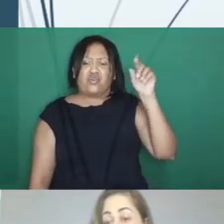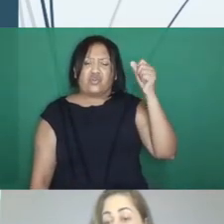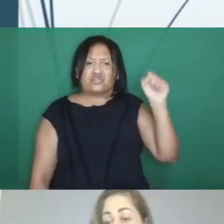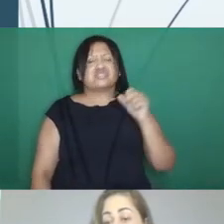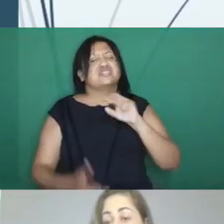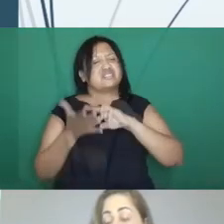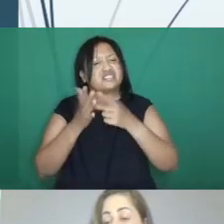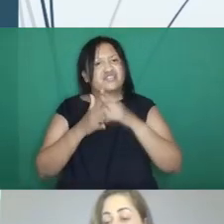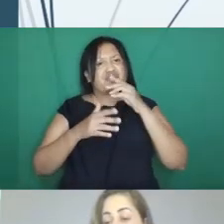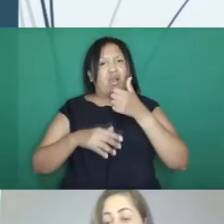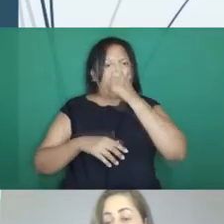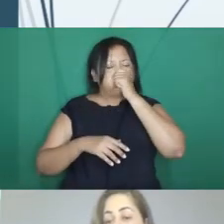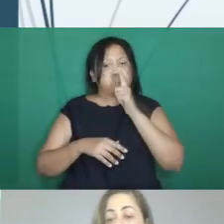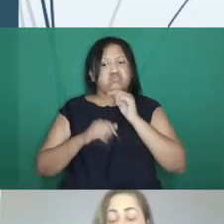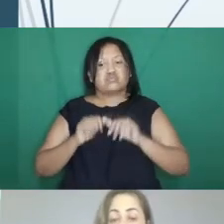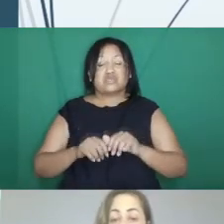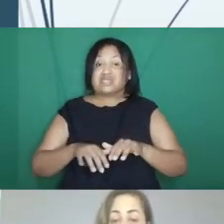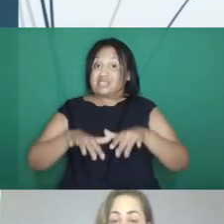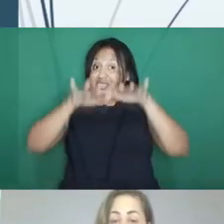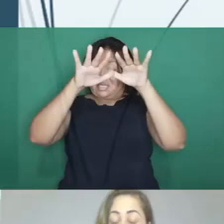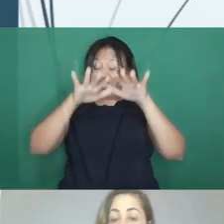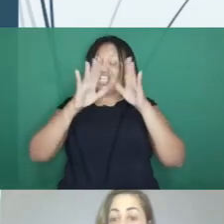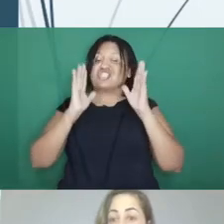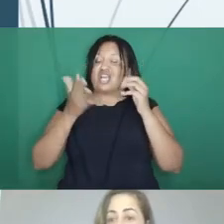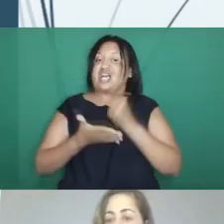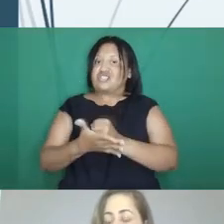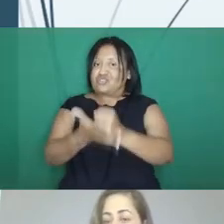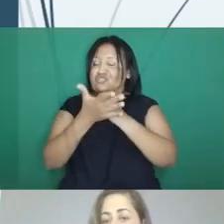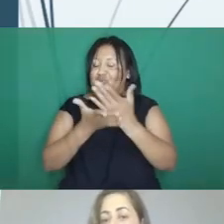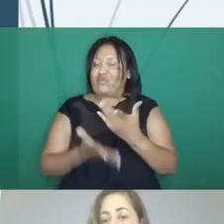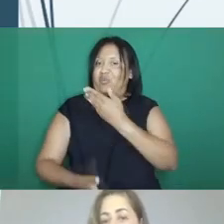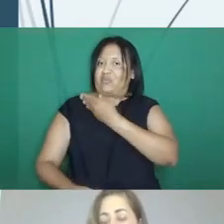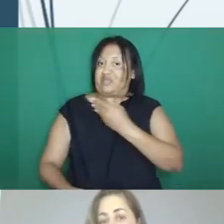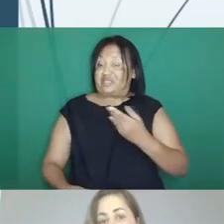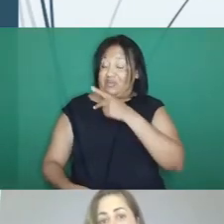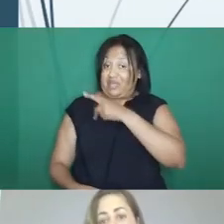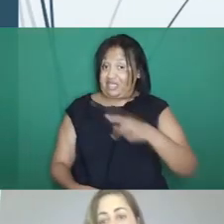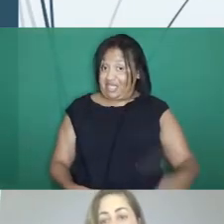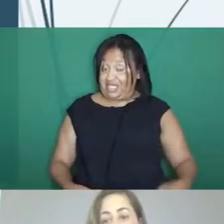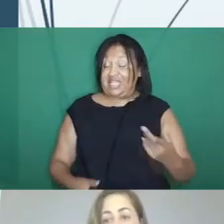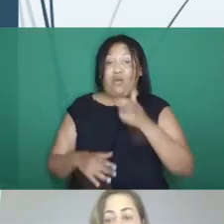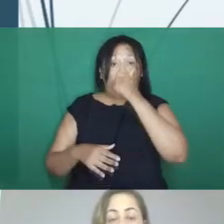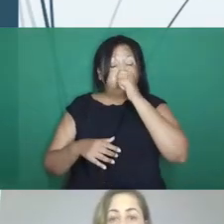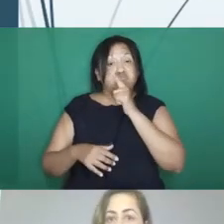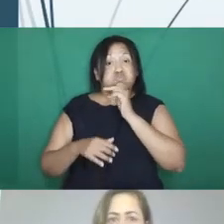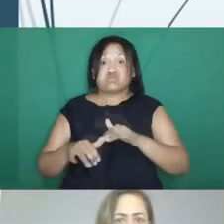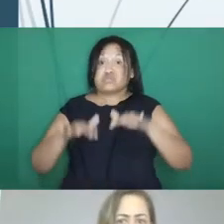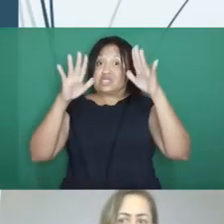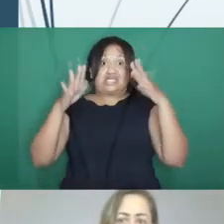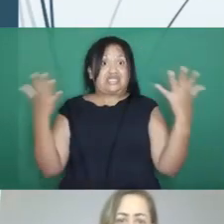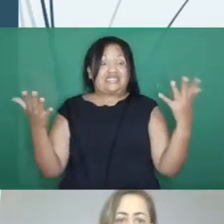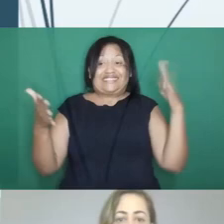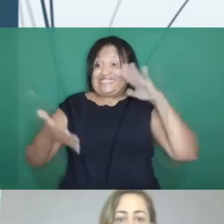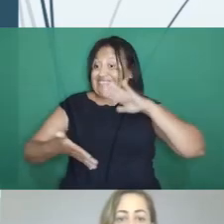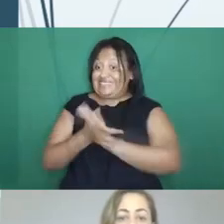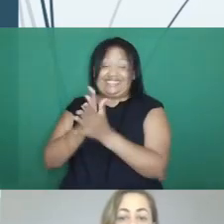desesper também uma palavra cognata Então já vai ajudar a gente ele declarou o que que essas inundações são um desastre